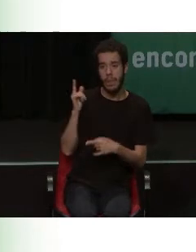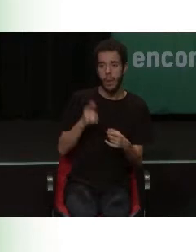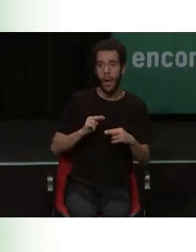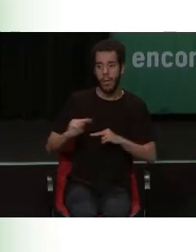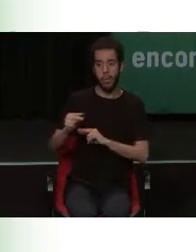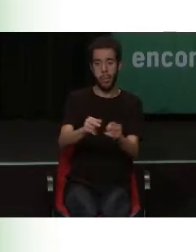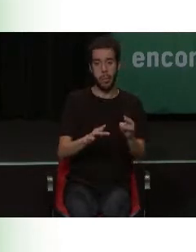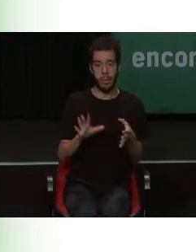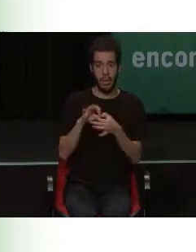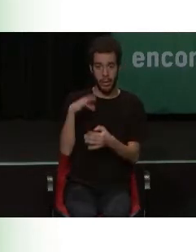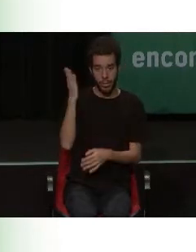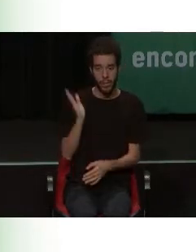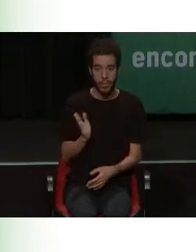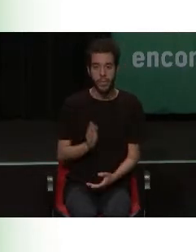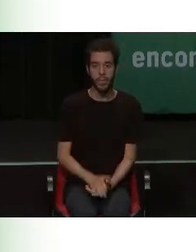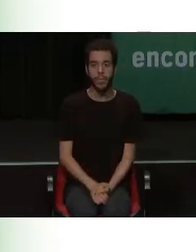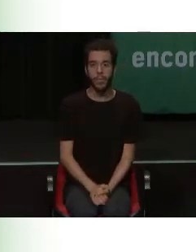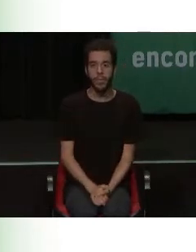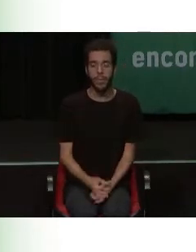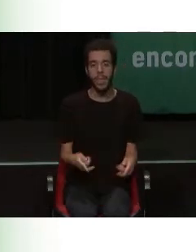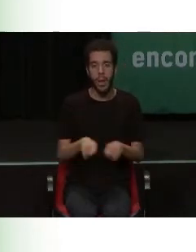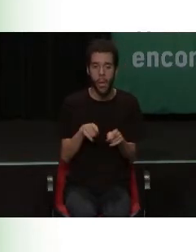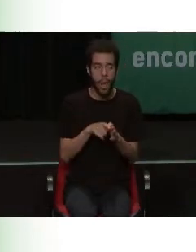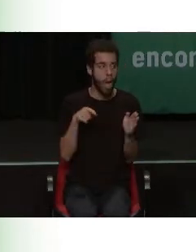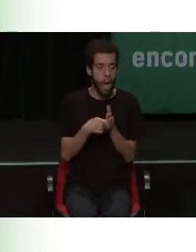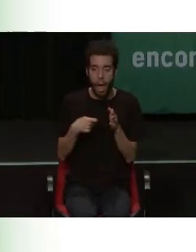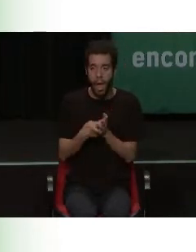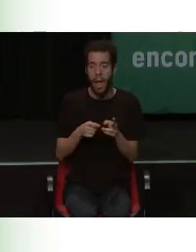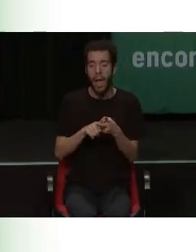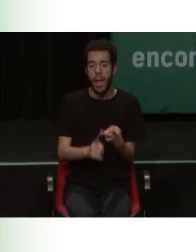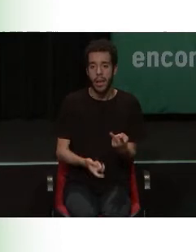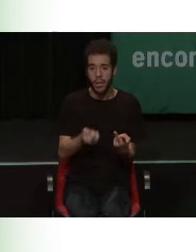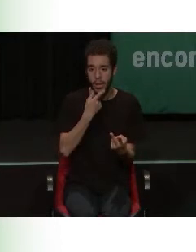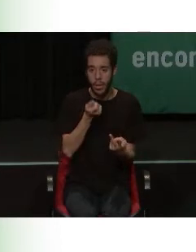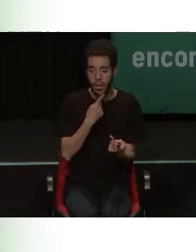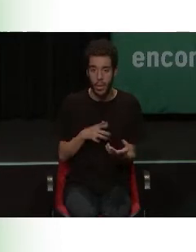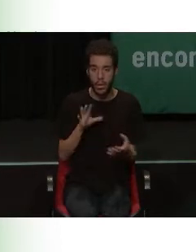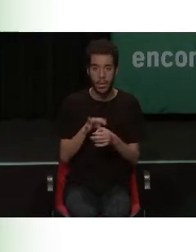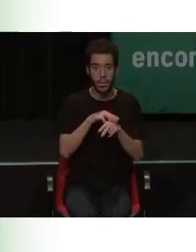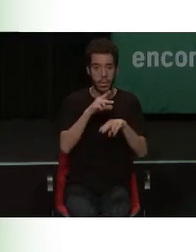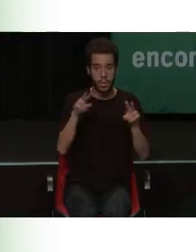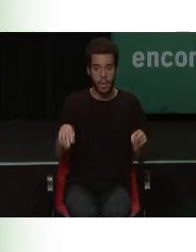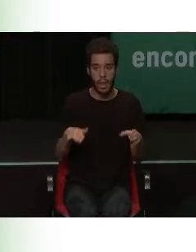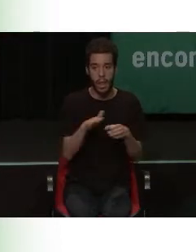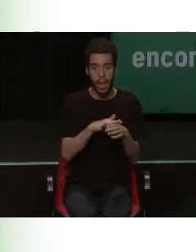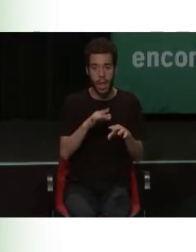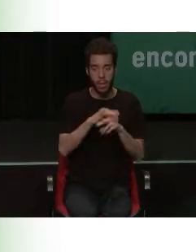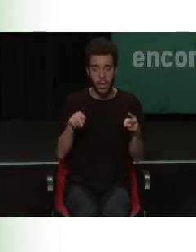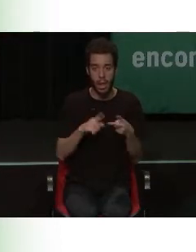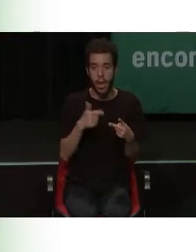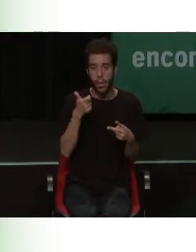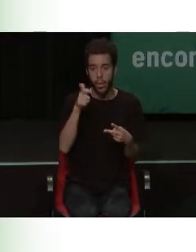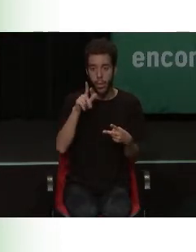da utilização e da pressão de seleção dos antibióticos a nível hospitalar, nos